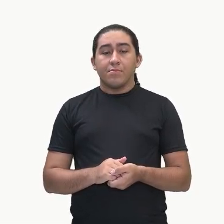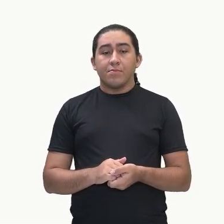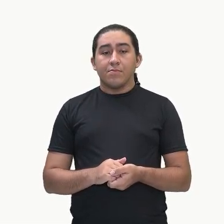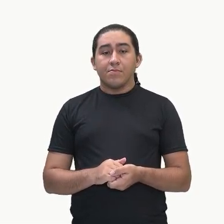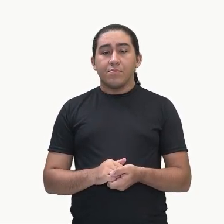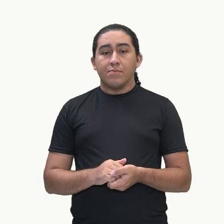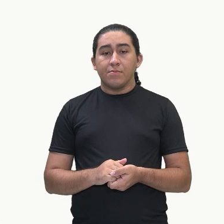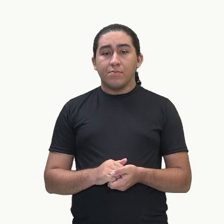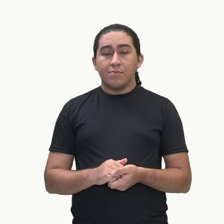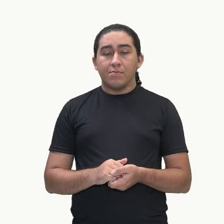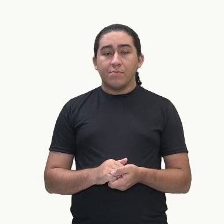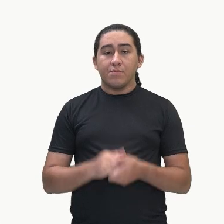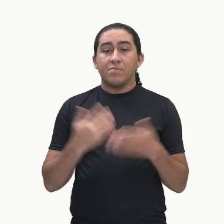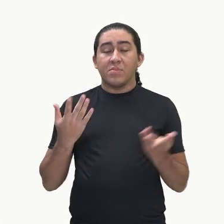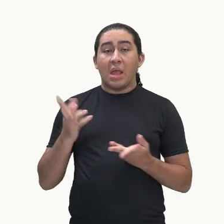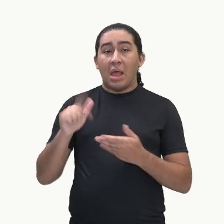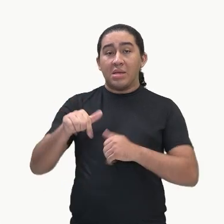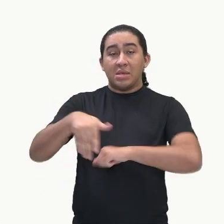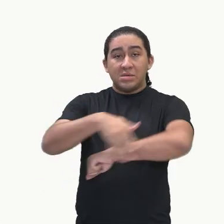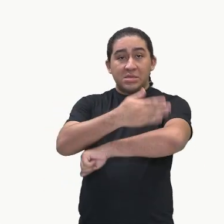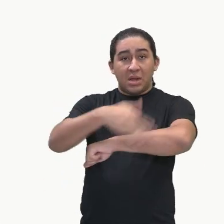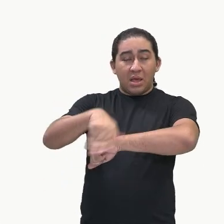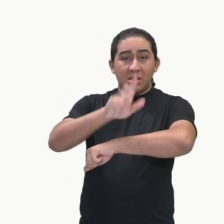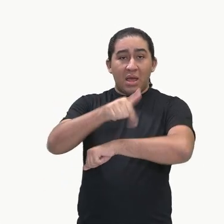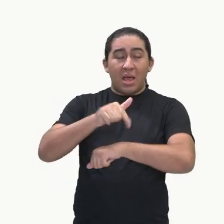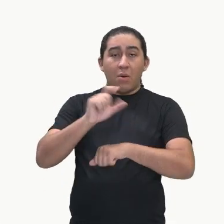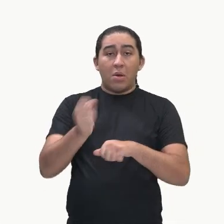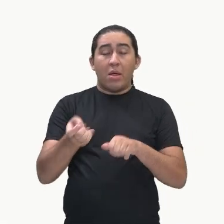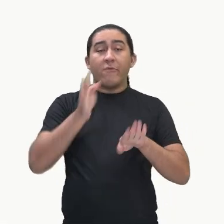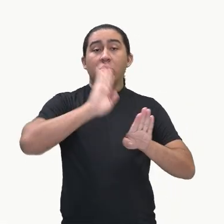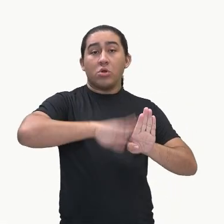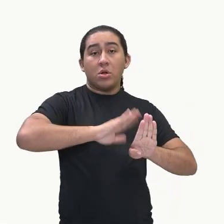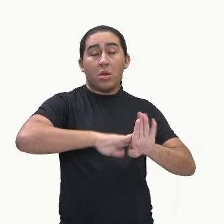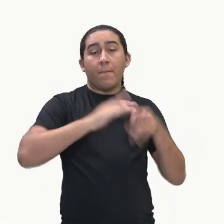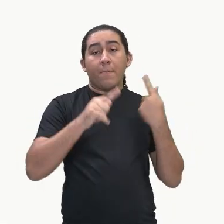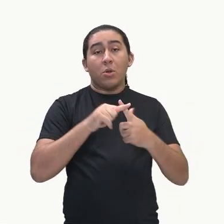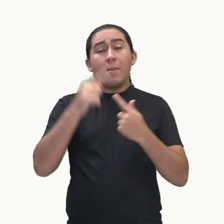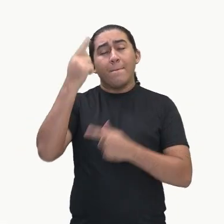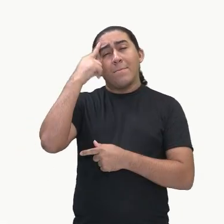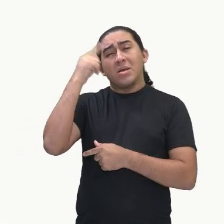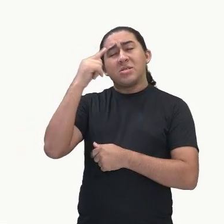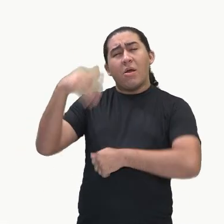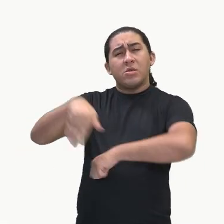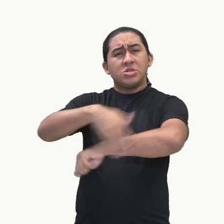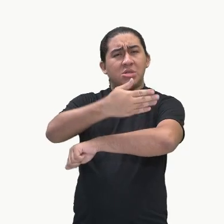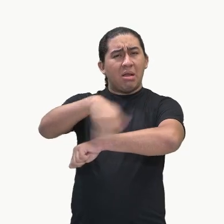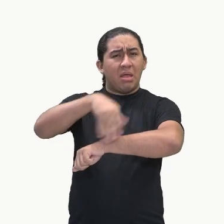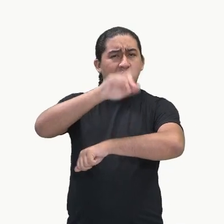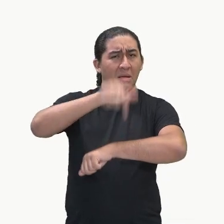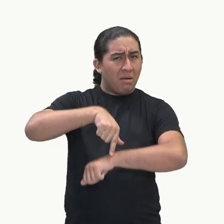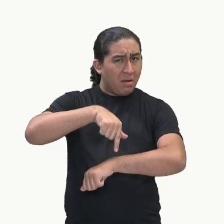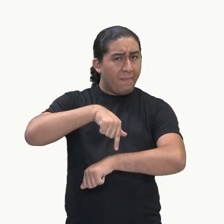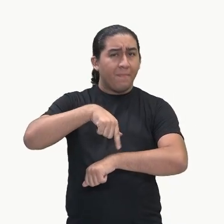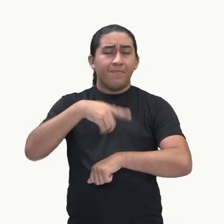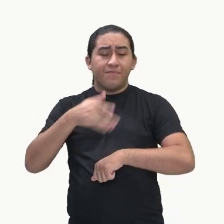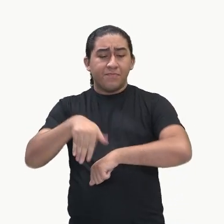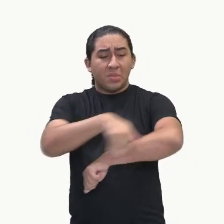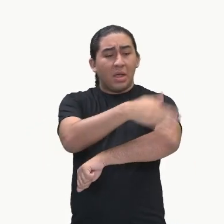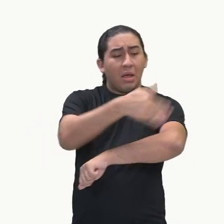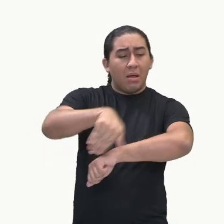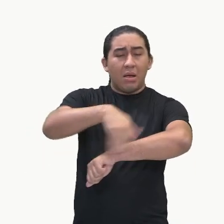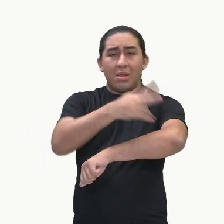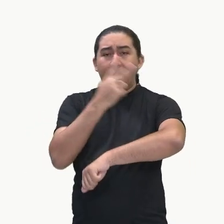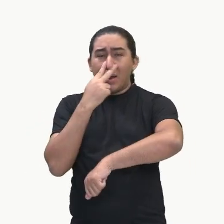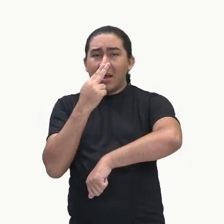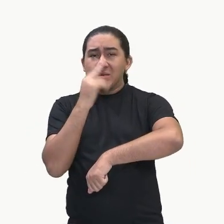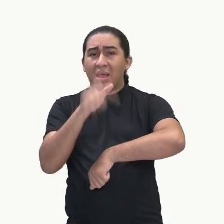no sentido figurado, né? Quando a gente fala em estrada, nesse sentido aí, não ficou, né,